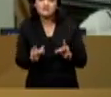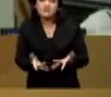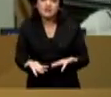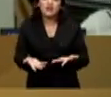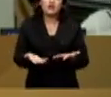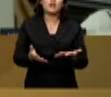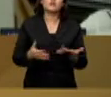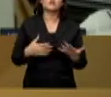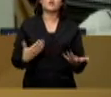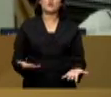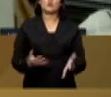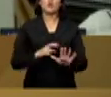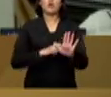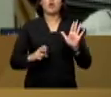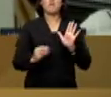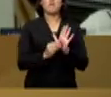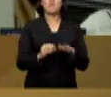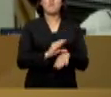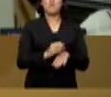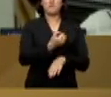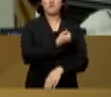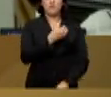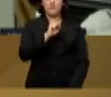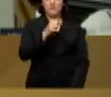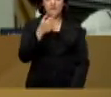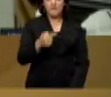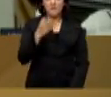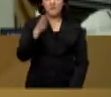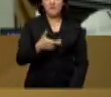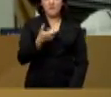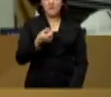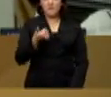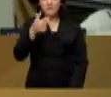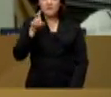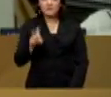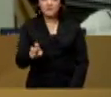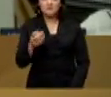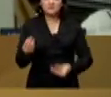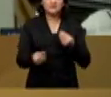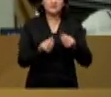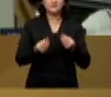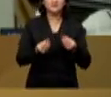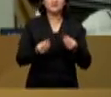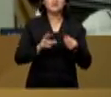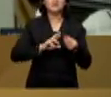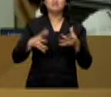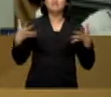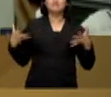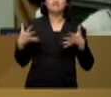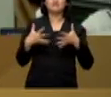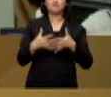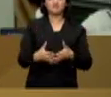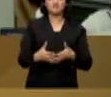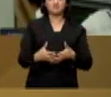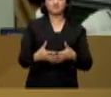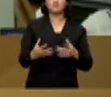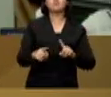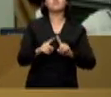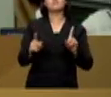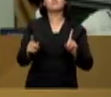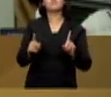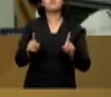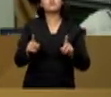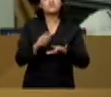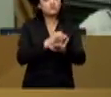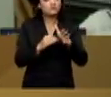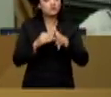Emenda Constitucional nº 87, de 2015, sequer há de se falar em conflito aparente, visto que, como aduzido,